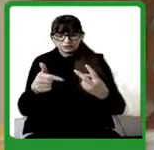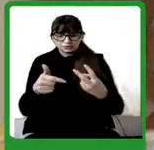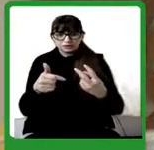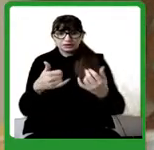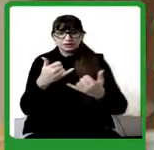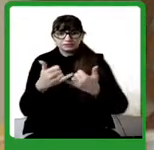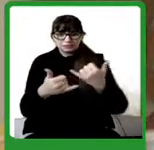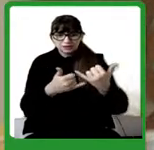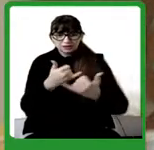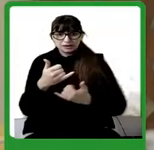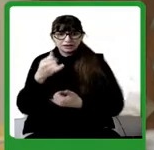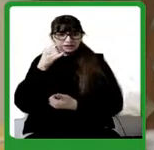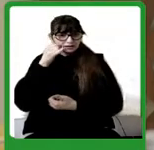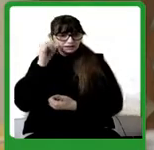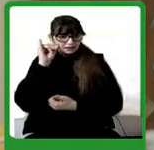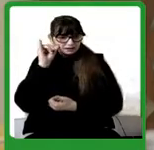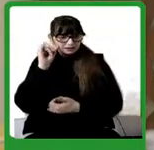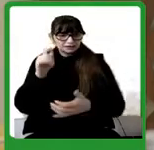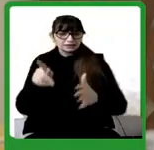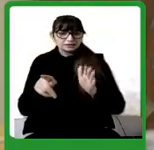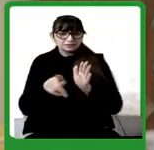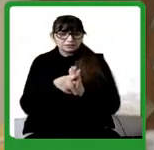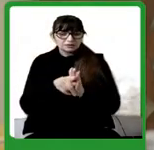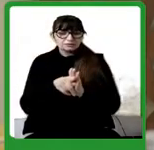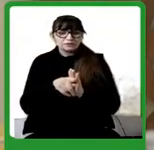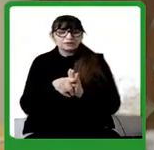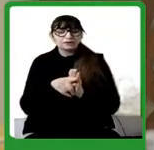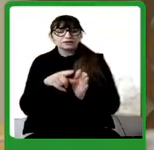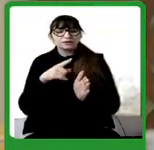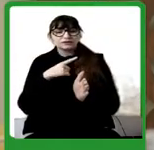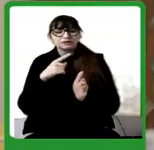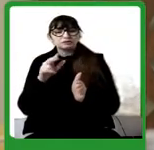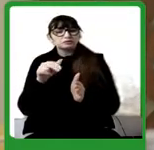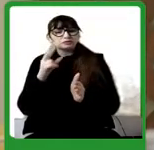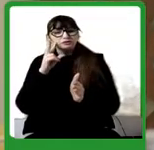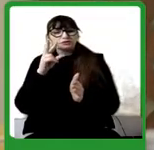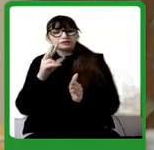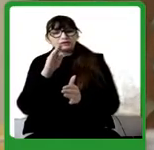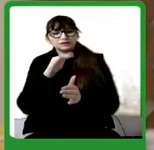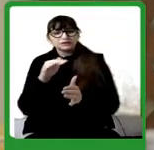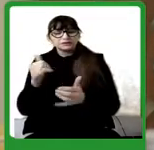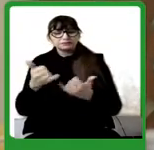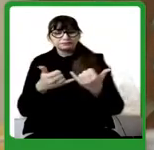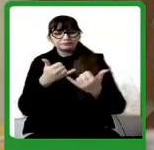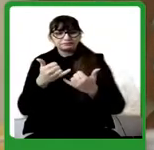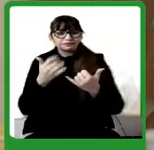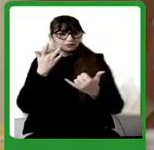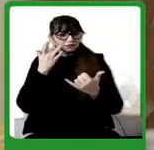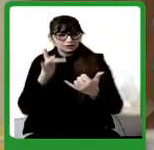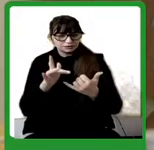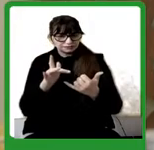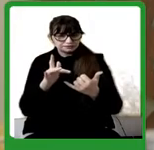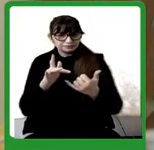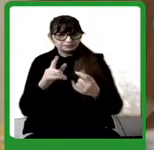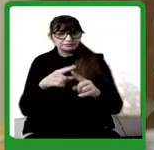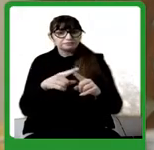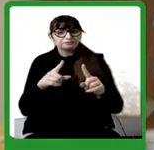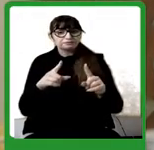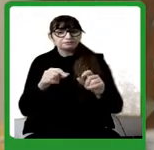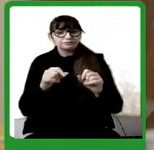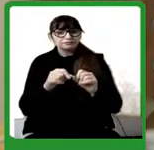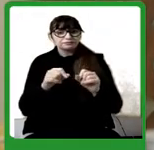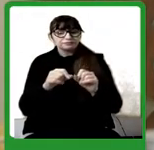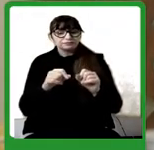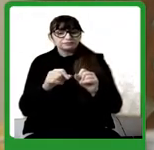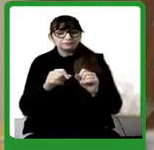potreiros, de fazer guerrinha de... Tinha um negócio que eu nunca mais via piazada brincar, porque eu acho que... Não sei o que aconteceu. Eu vou fazer um pro meu